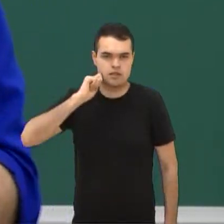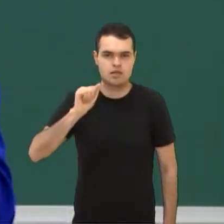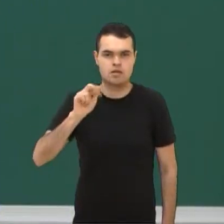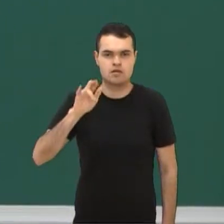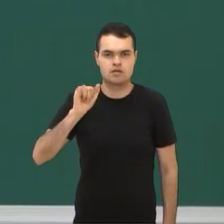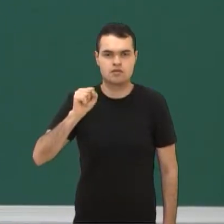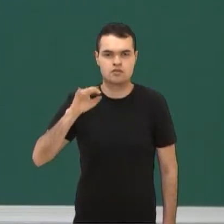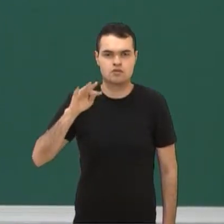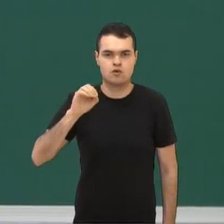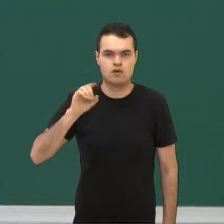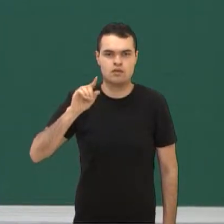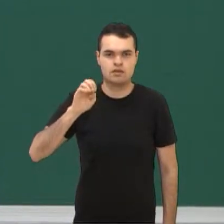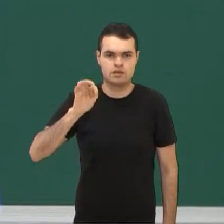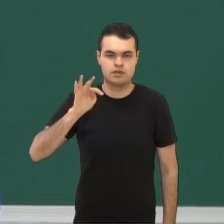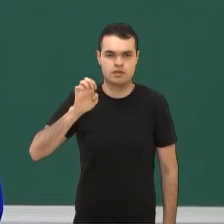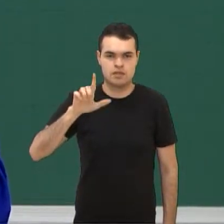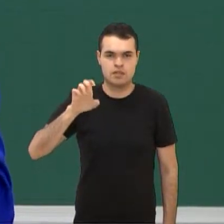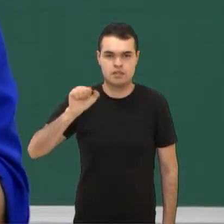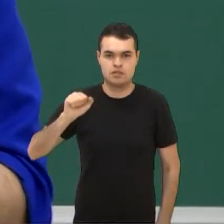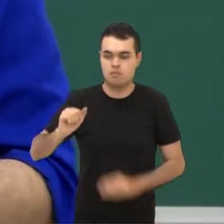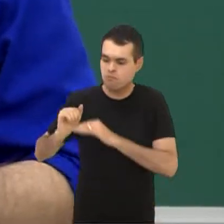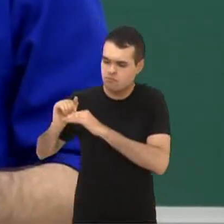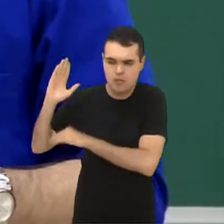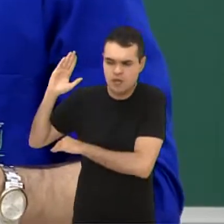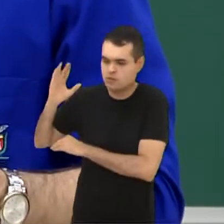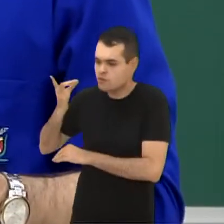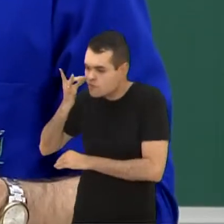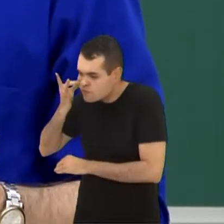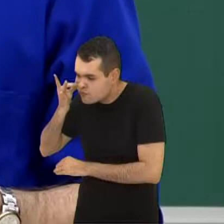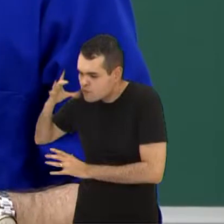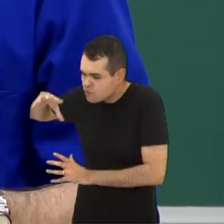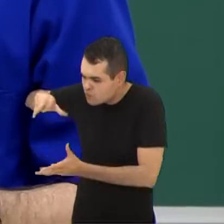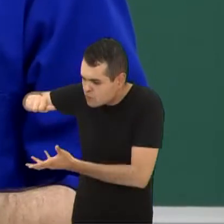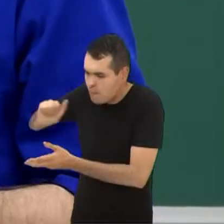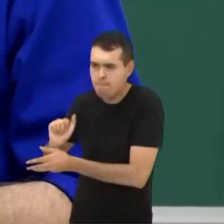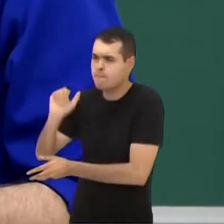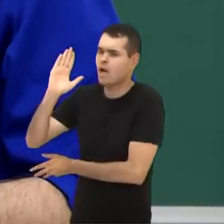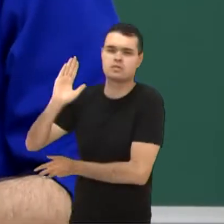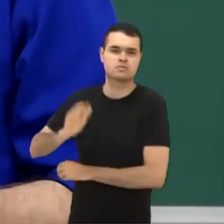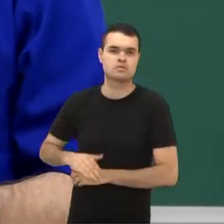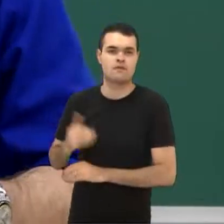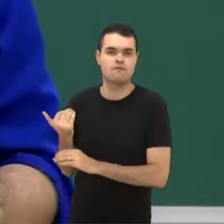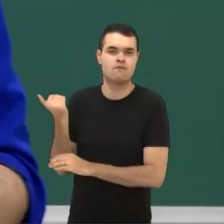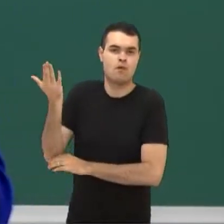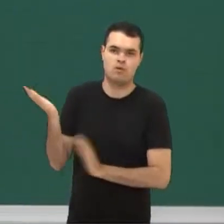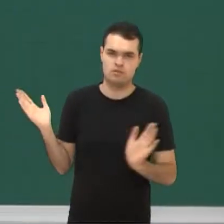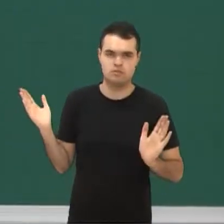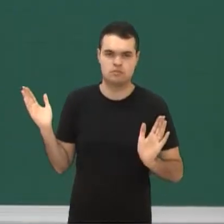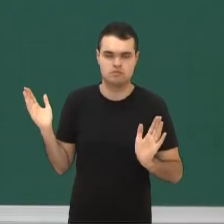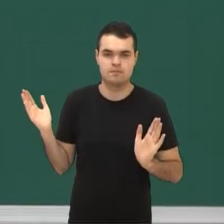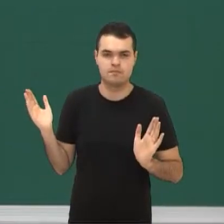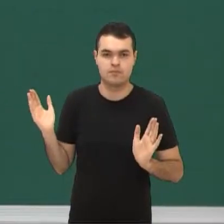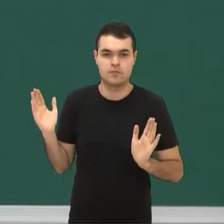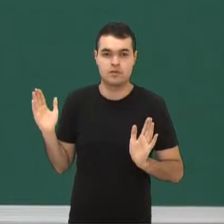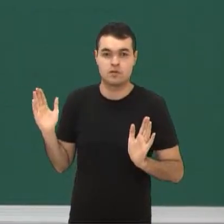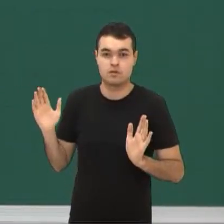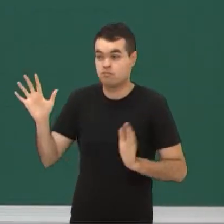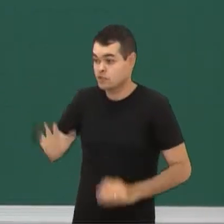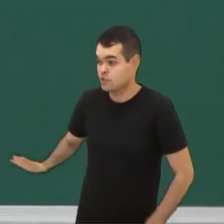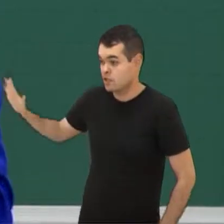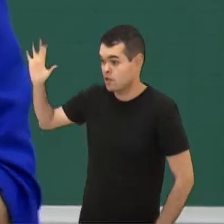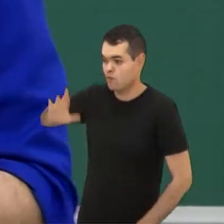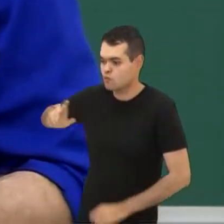significa além da física. Então, um conceito metafísico, resumindo a grosso modo, a gente pode afirmar que ele não